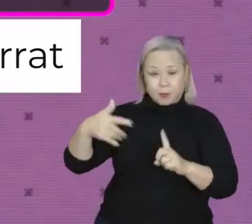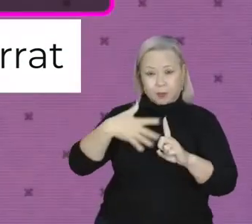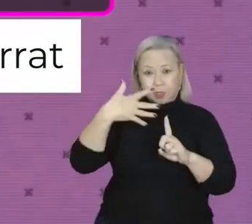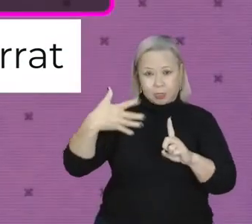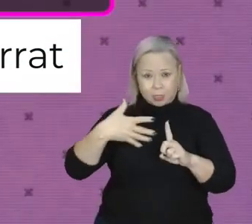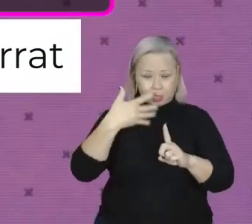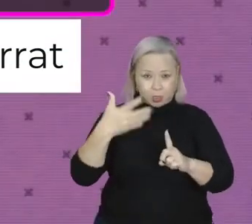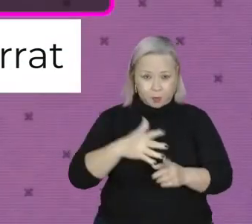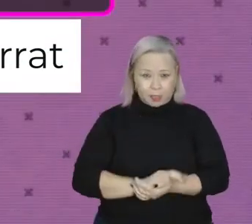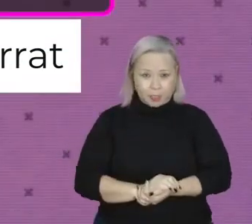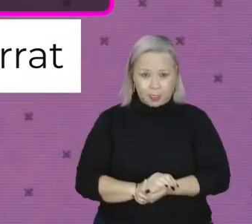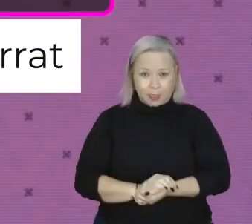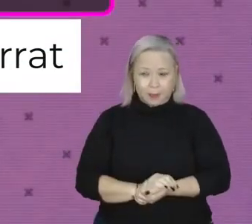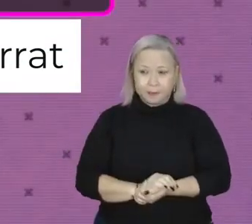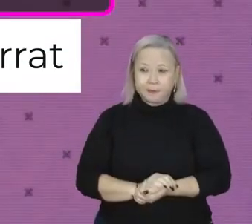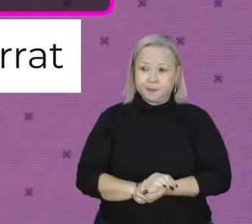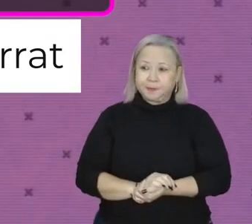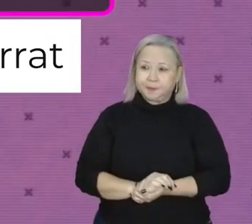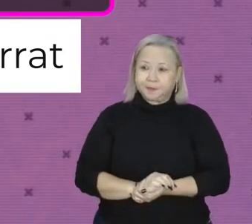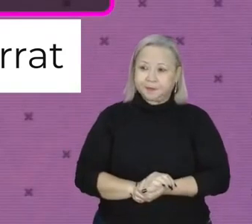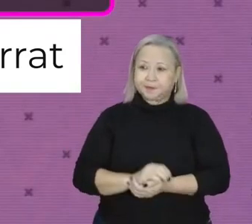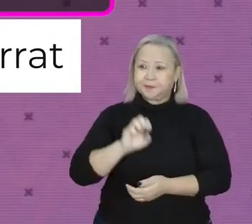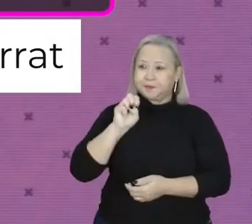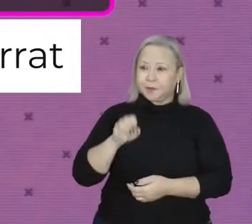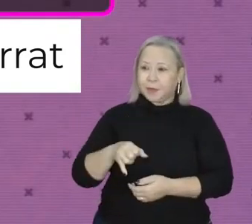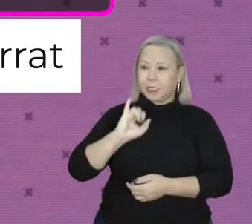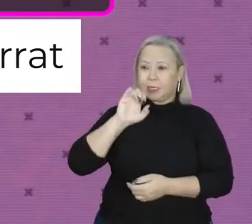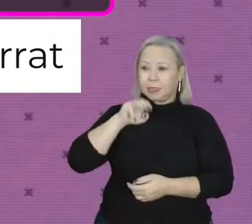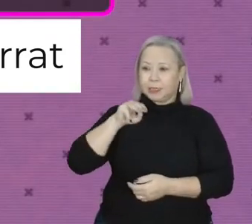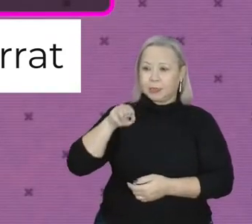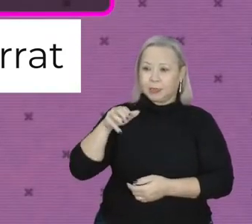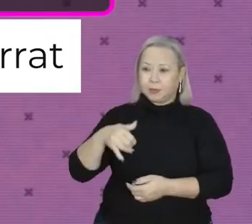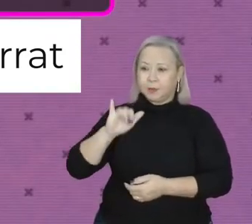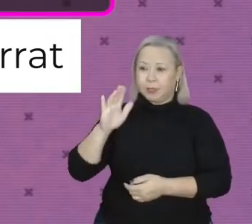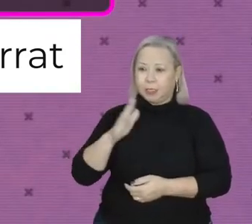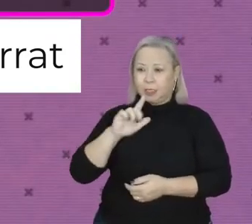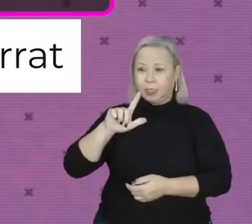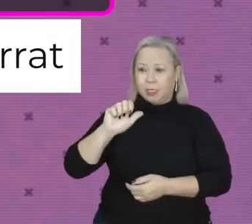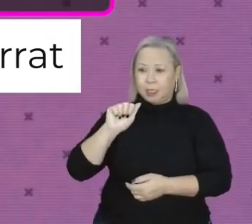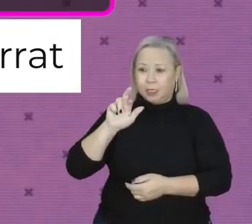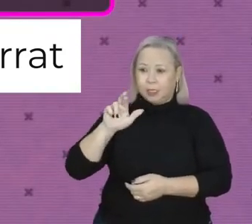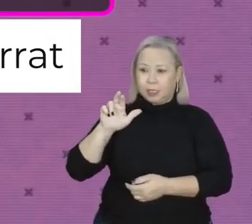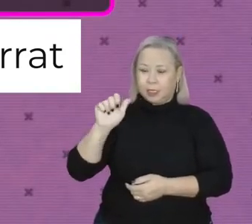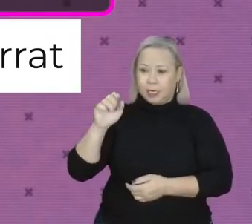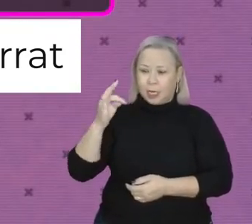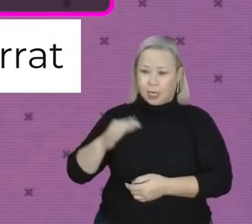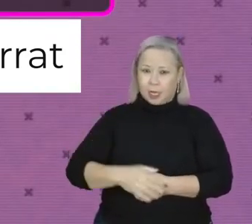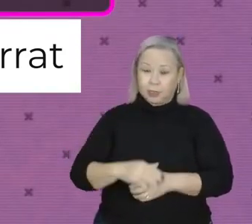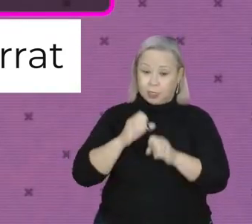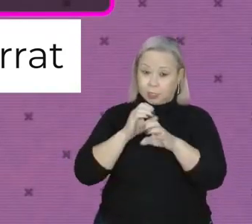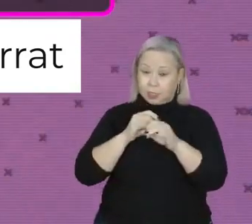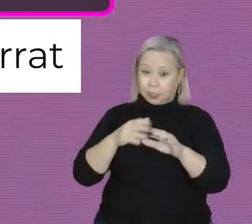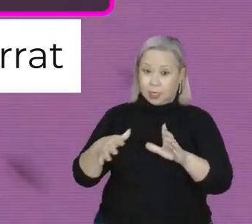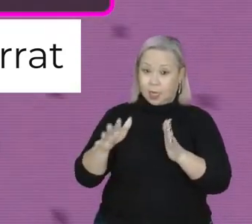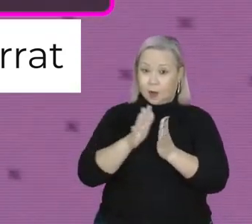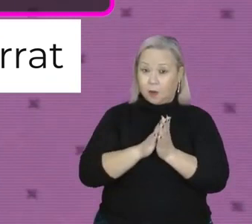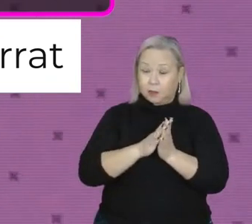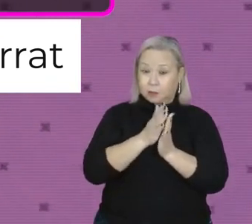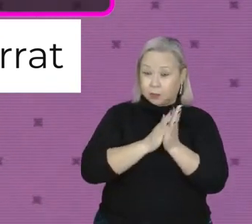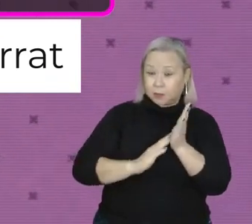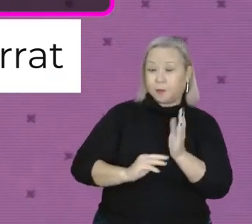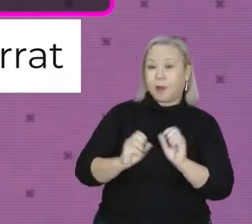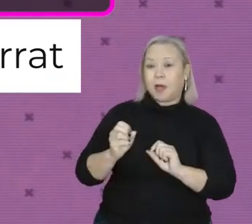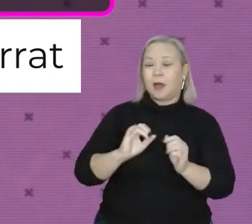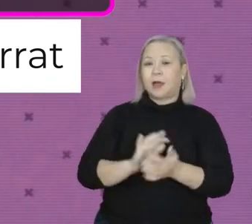LGBTQIA+, Similarra. Ela explicou sobre o que é identidade de gênero. Esta aula faz parte da edição especial para o